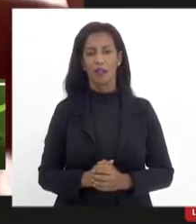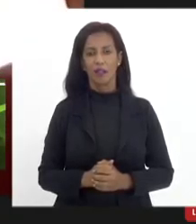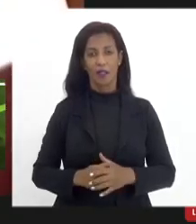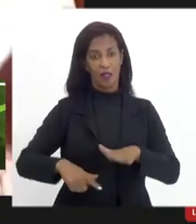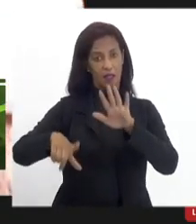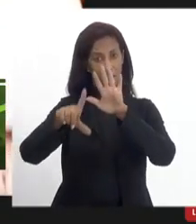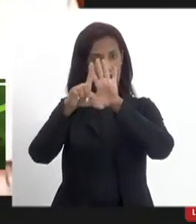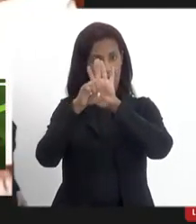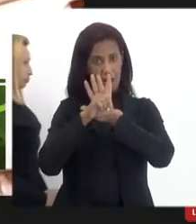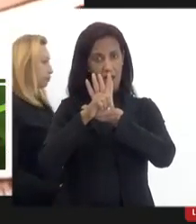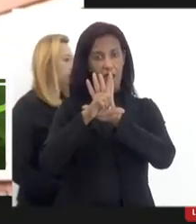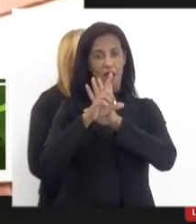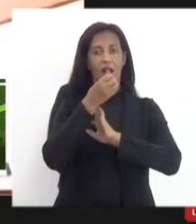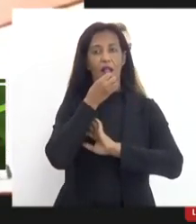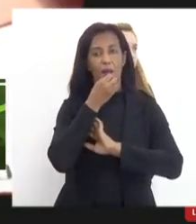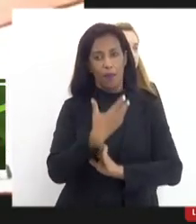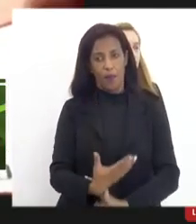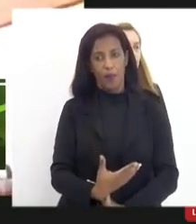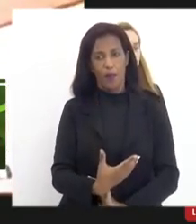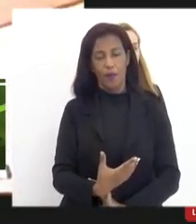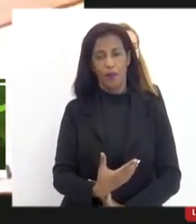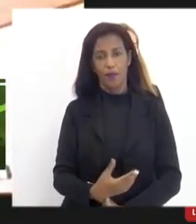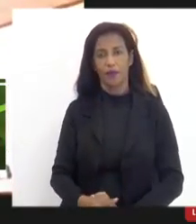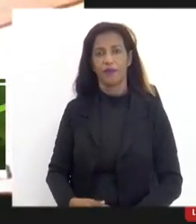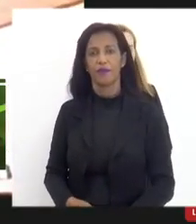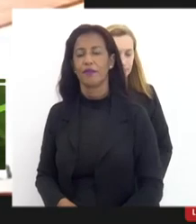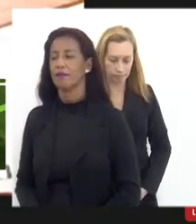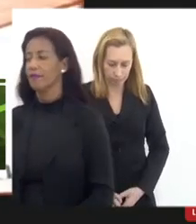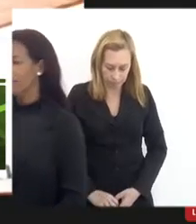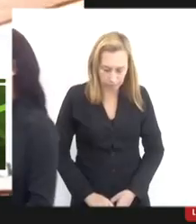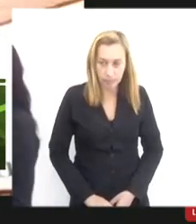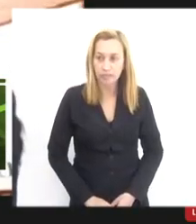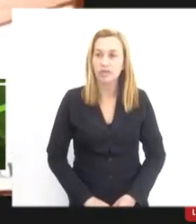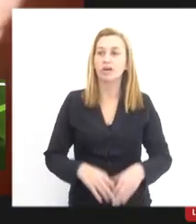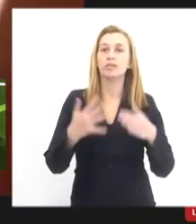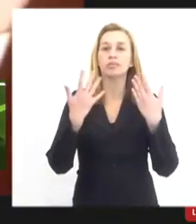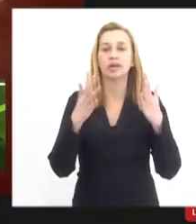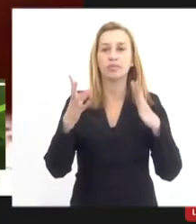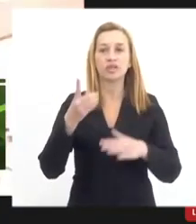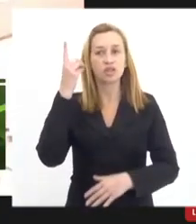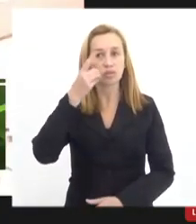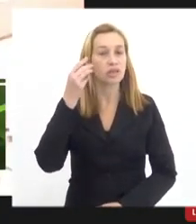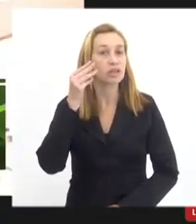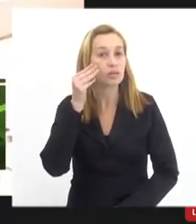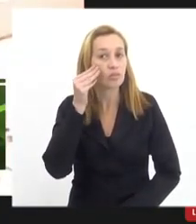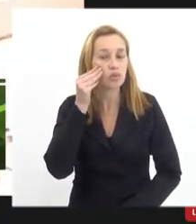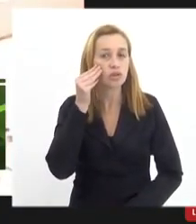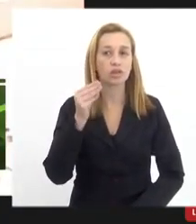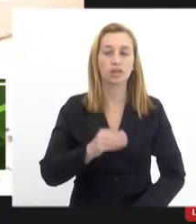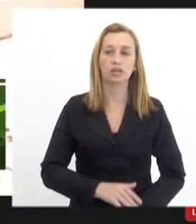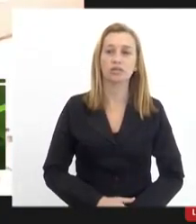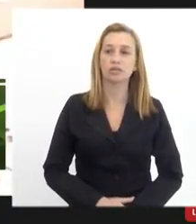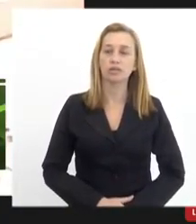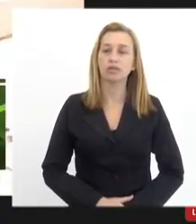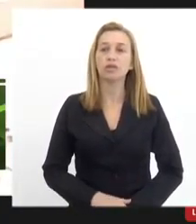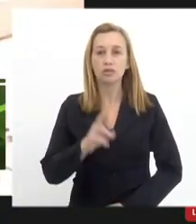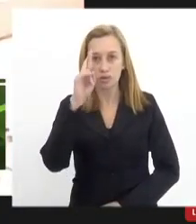lei, ela é boa. Parabéns até a deputada Mônica Francisco e ao